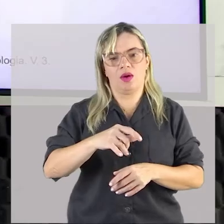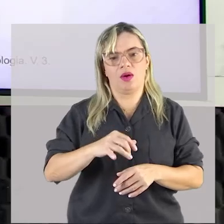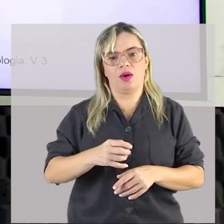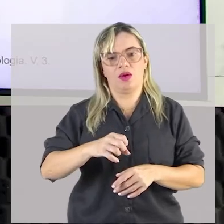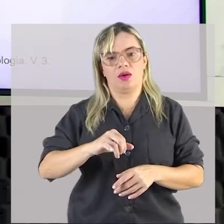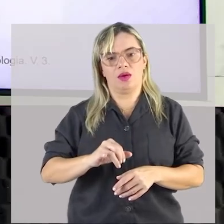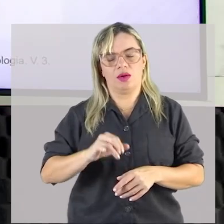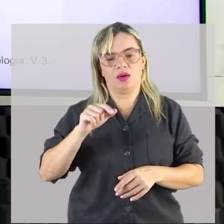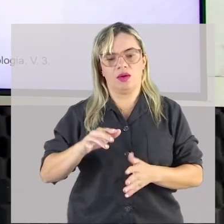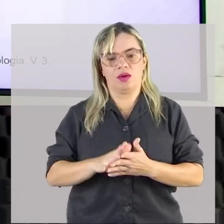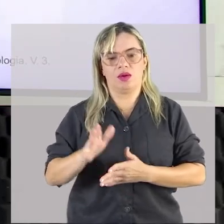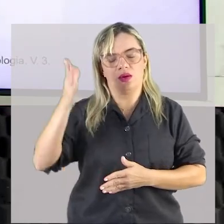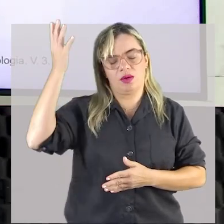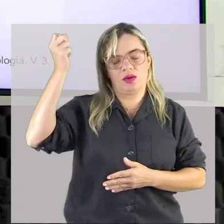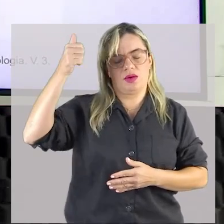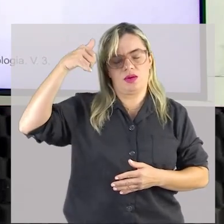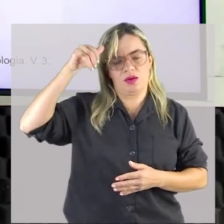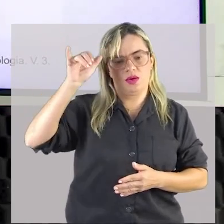aí também fazendo